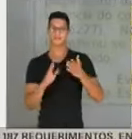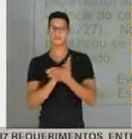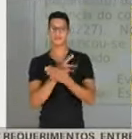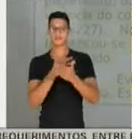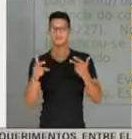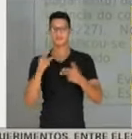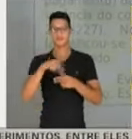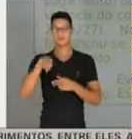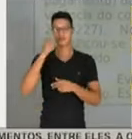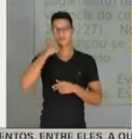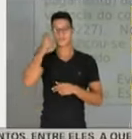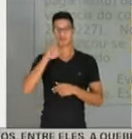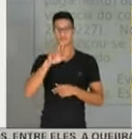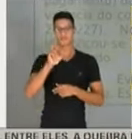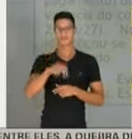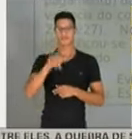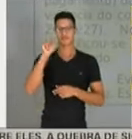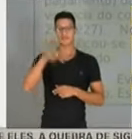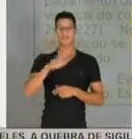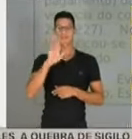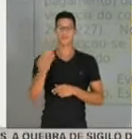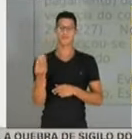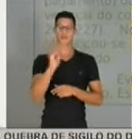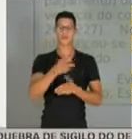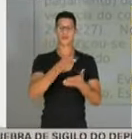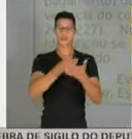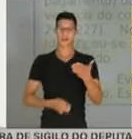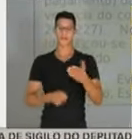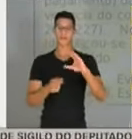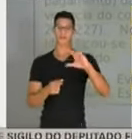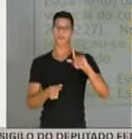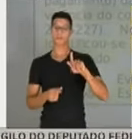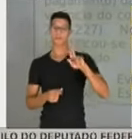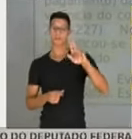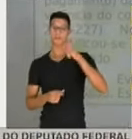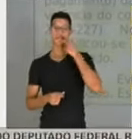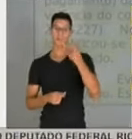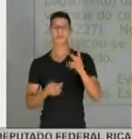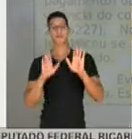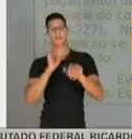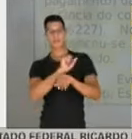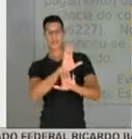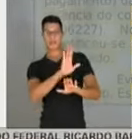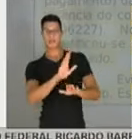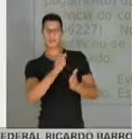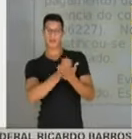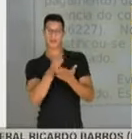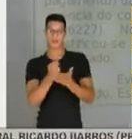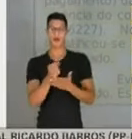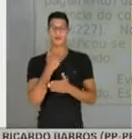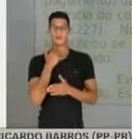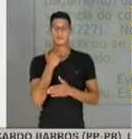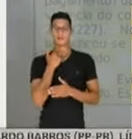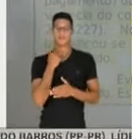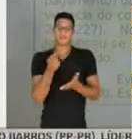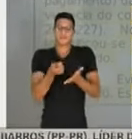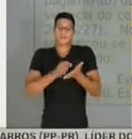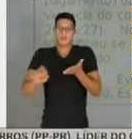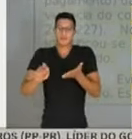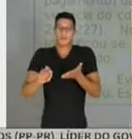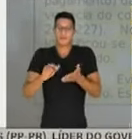tenho certeza que o senador Renan já deve ter colocado no seu relatório. Olha o que a CGU fala. Espera aí. Esse contrato não podia ter sido